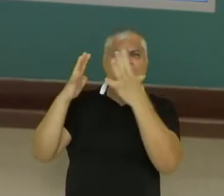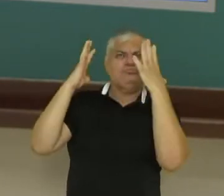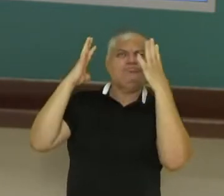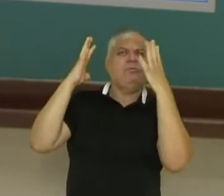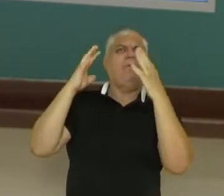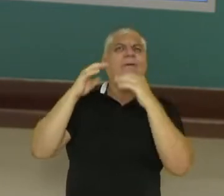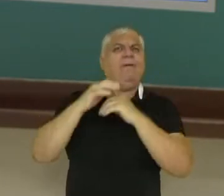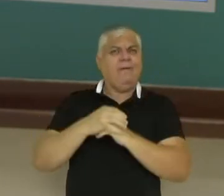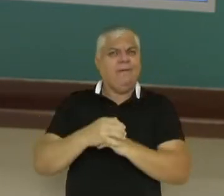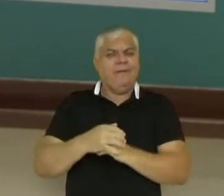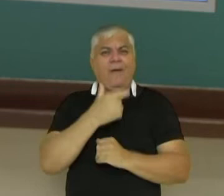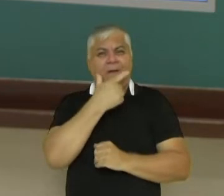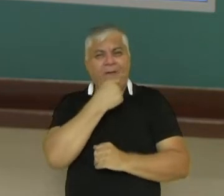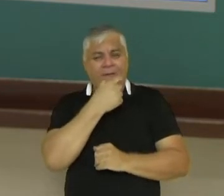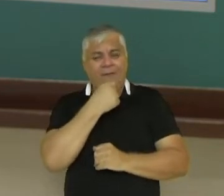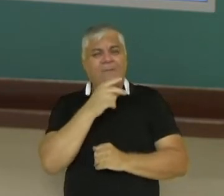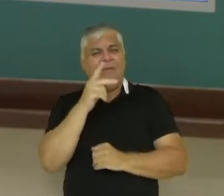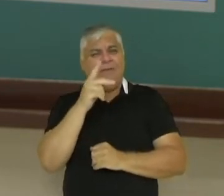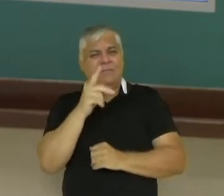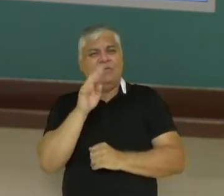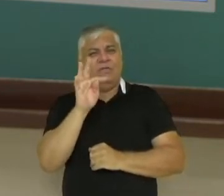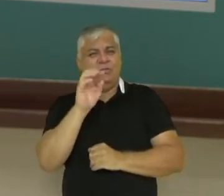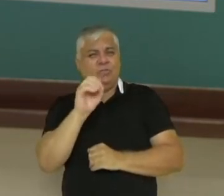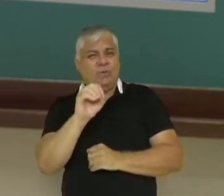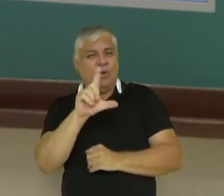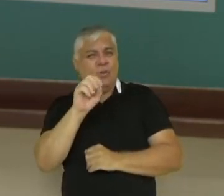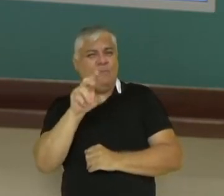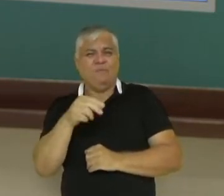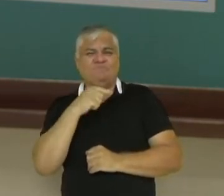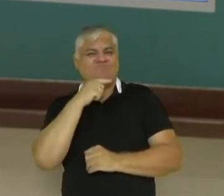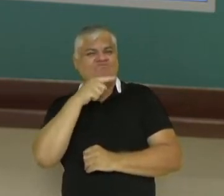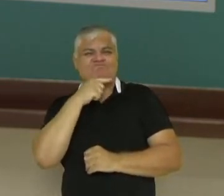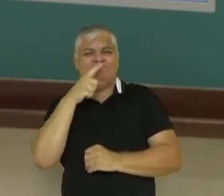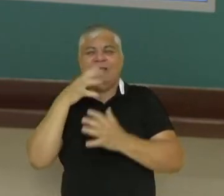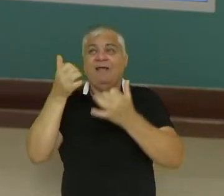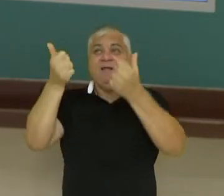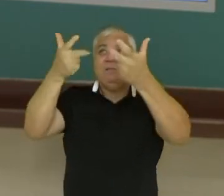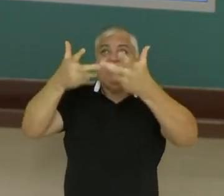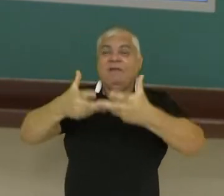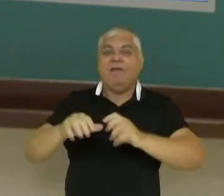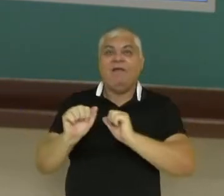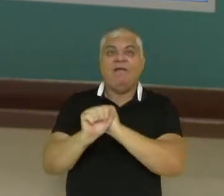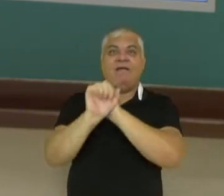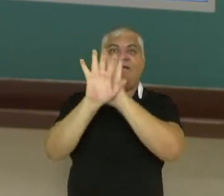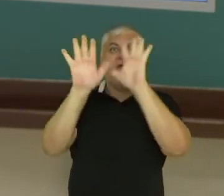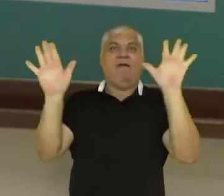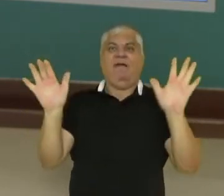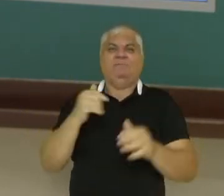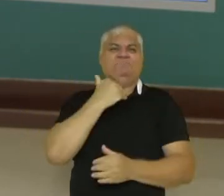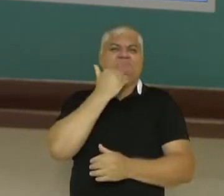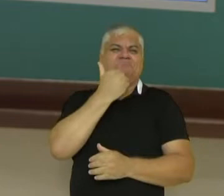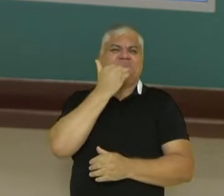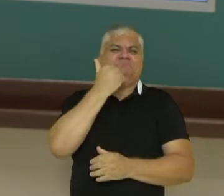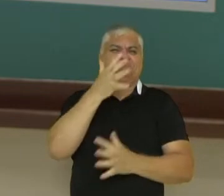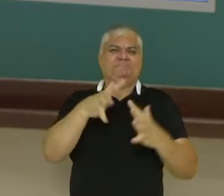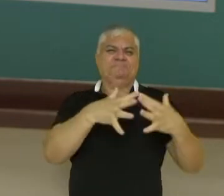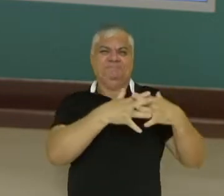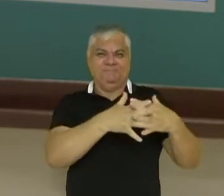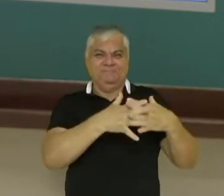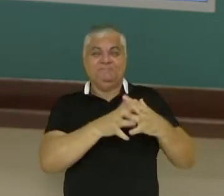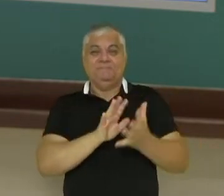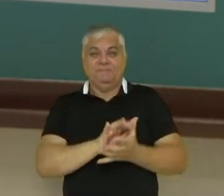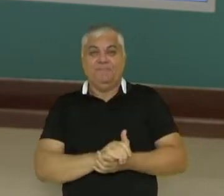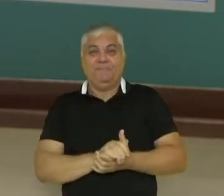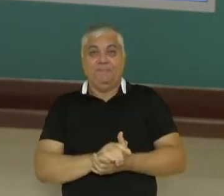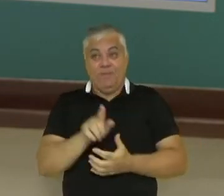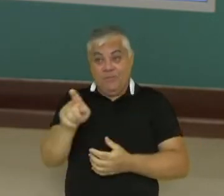Ptolomeu ele até tentou explicar isso, mas não foi uma explicação convincente, certo? Então olha